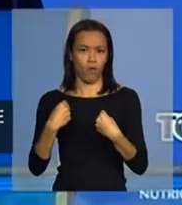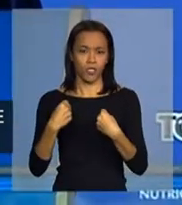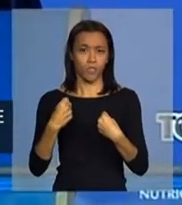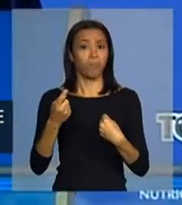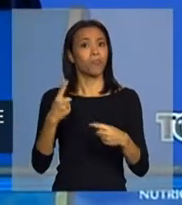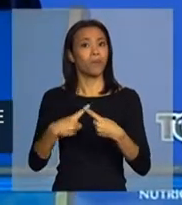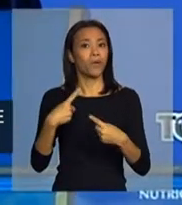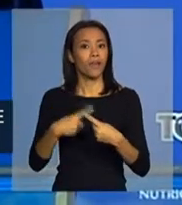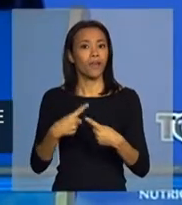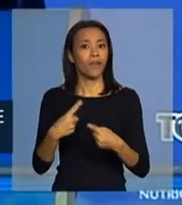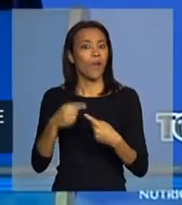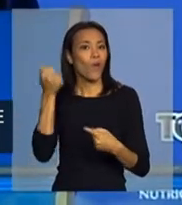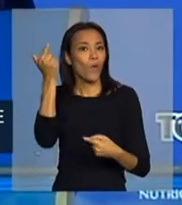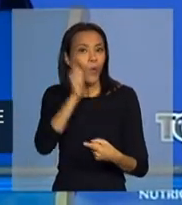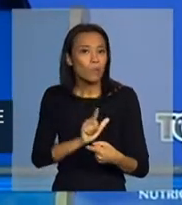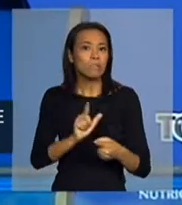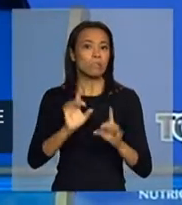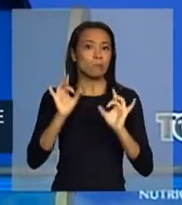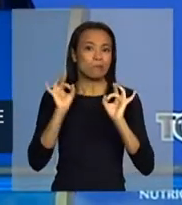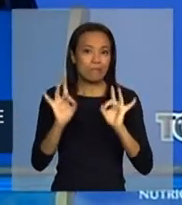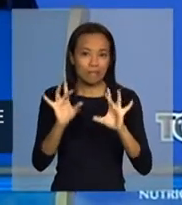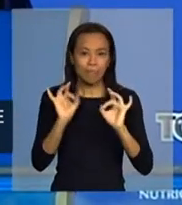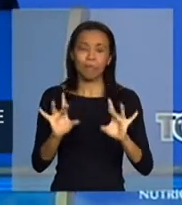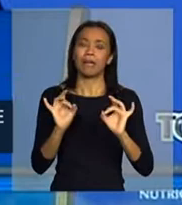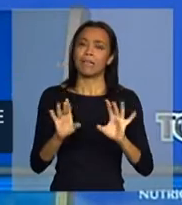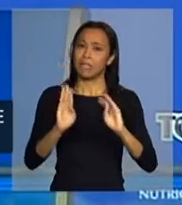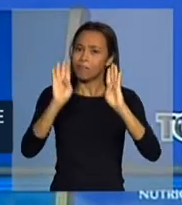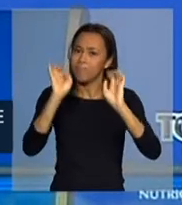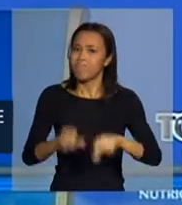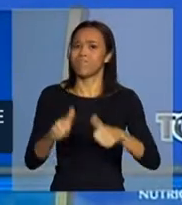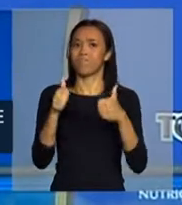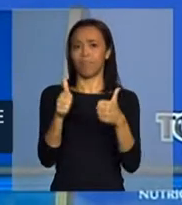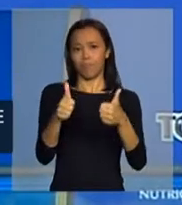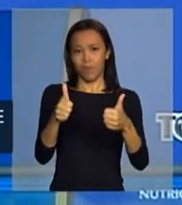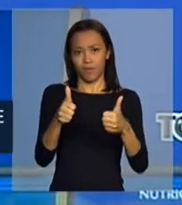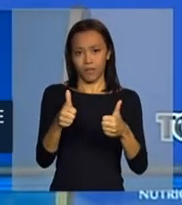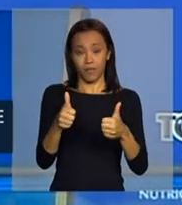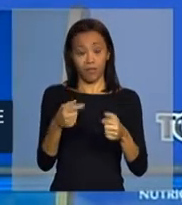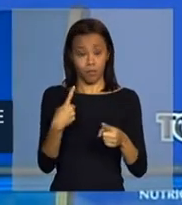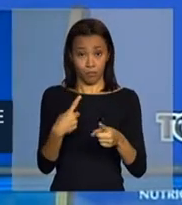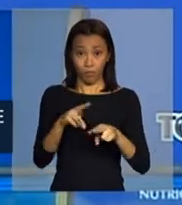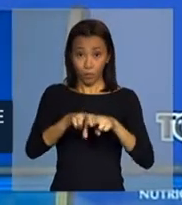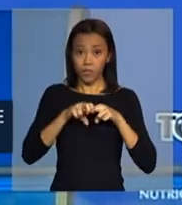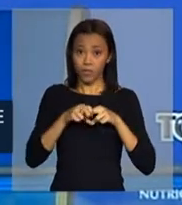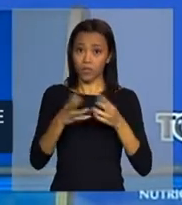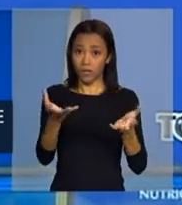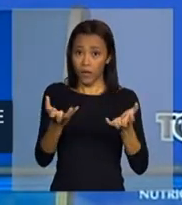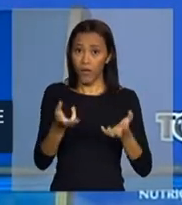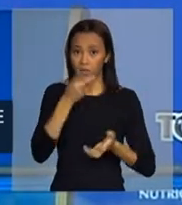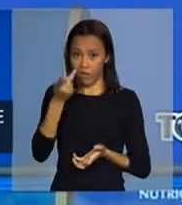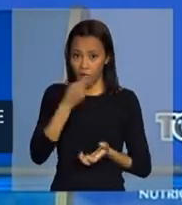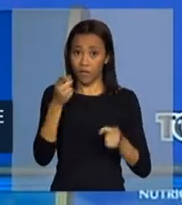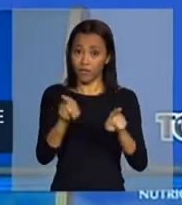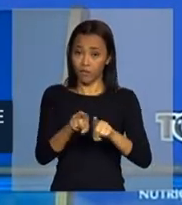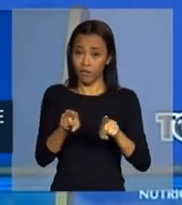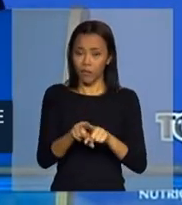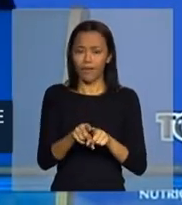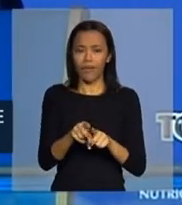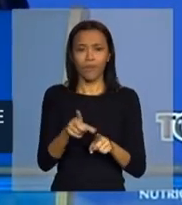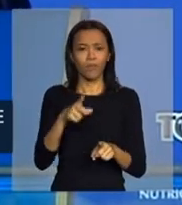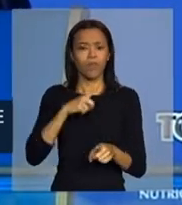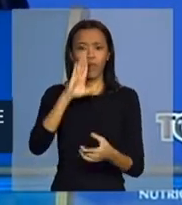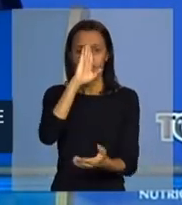bastante sofisticado e disseminado. Por isso, eu queria dizer também que eu tenho confiança